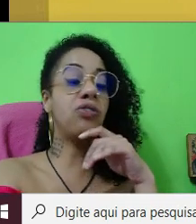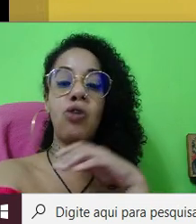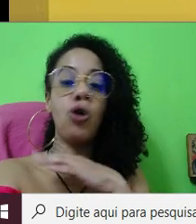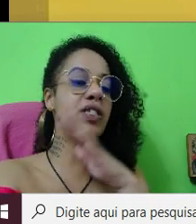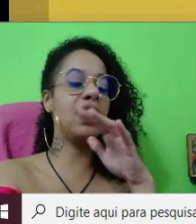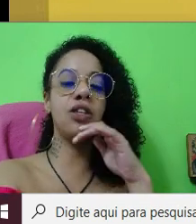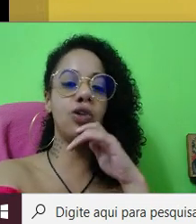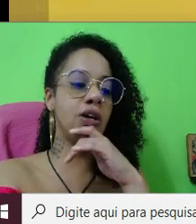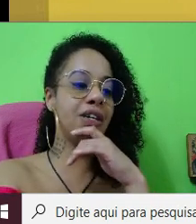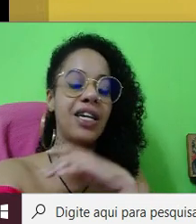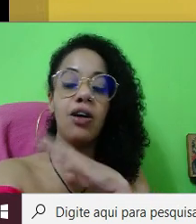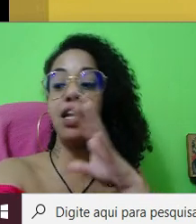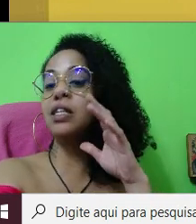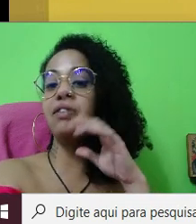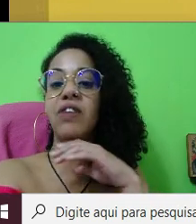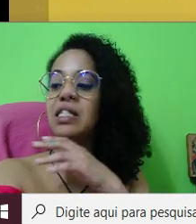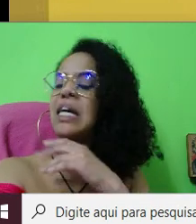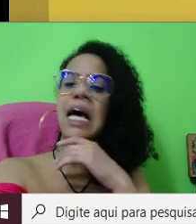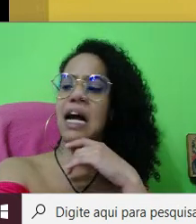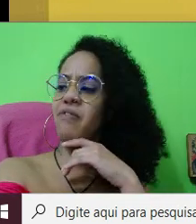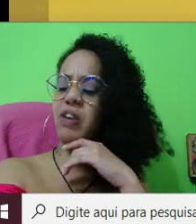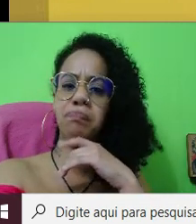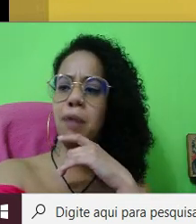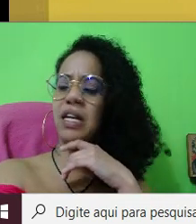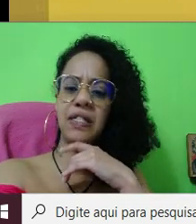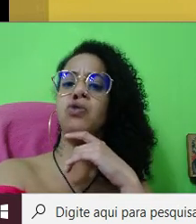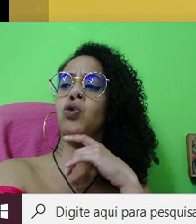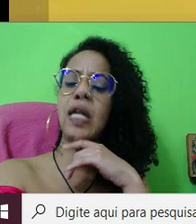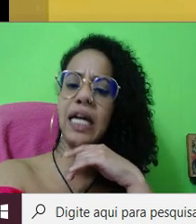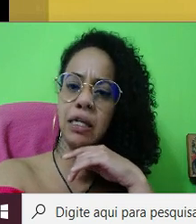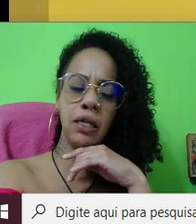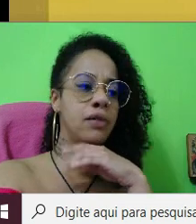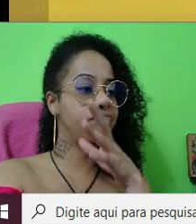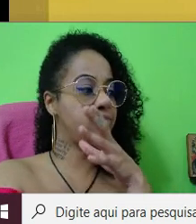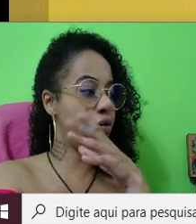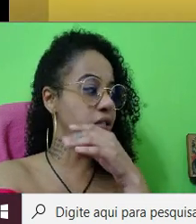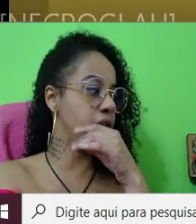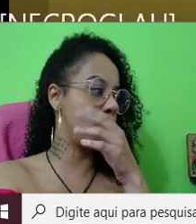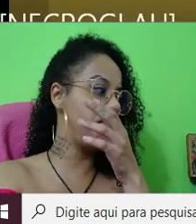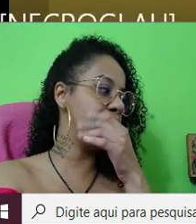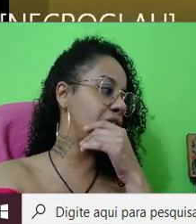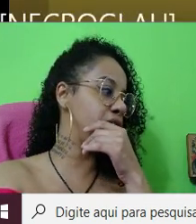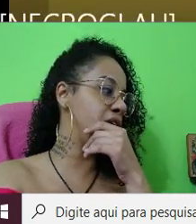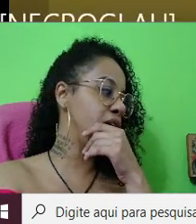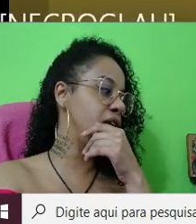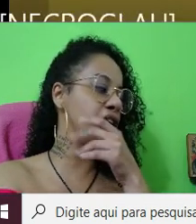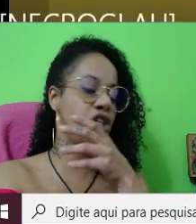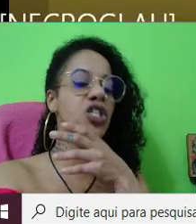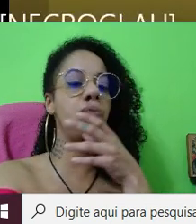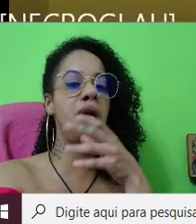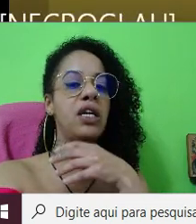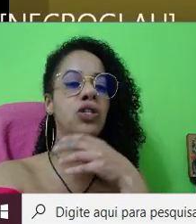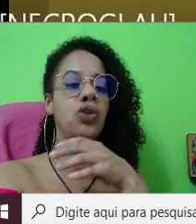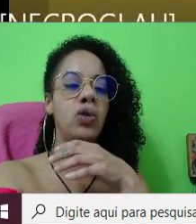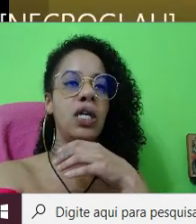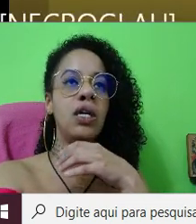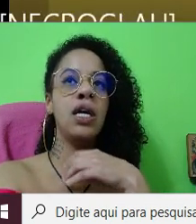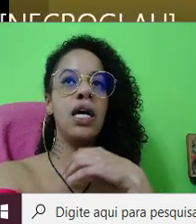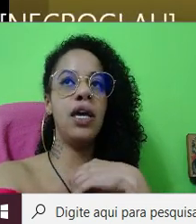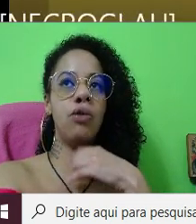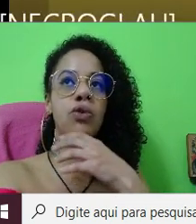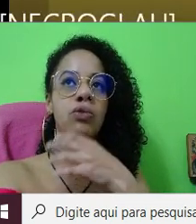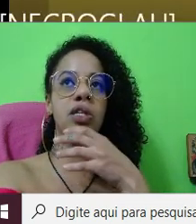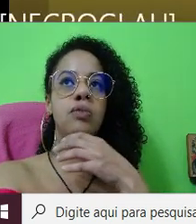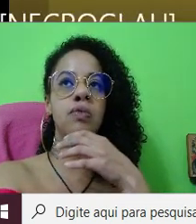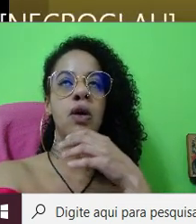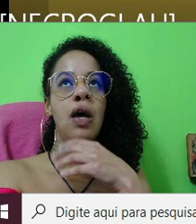ele vira o conciliador que olha se fala assim carai tá parecendo Lula hein complicado né e a gente também questiona